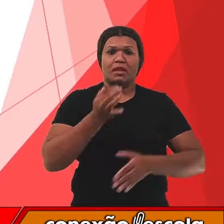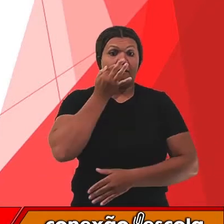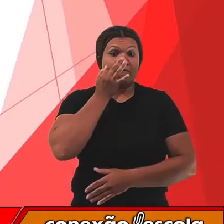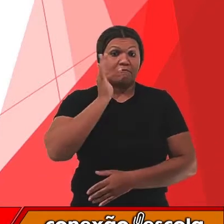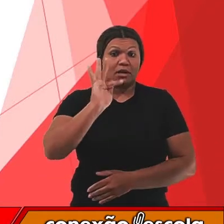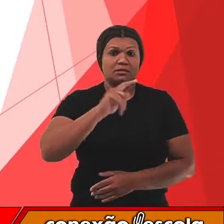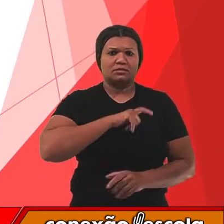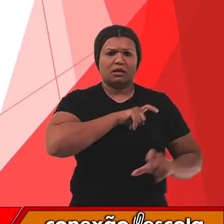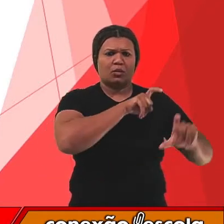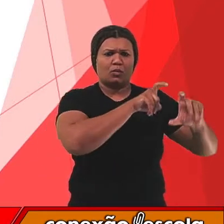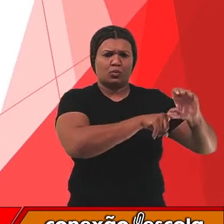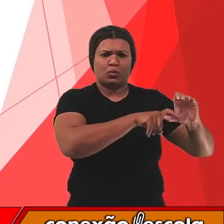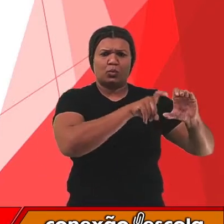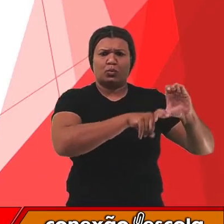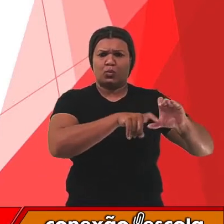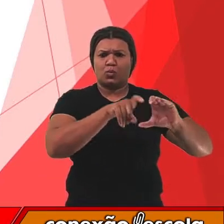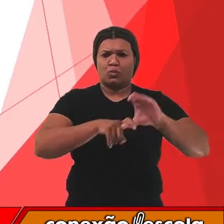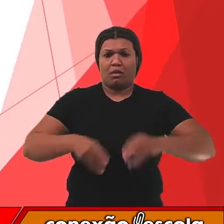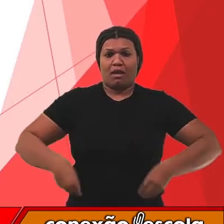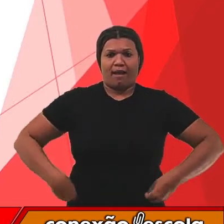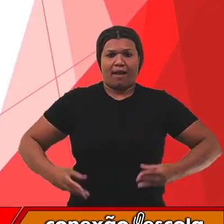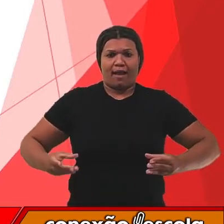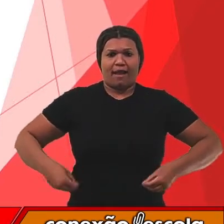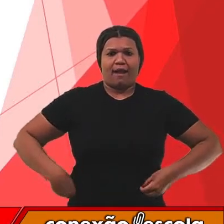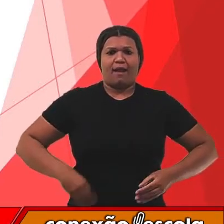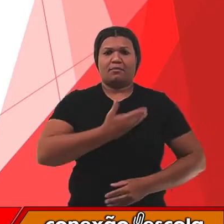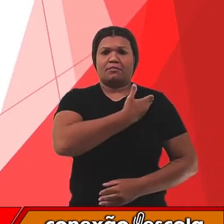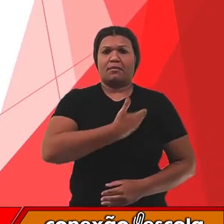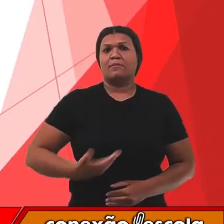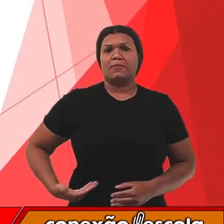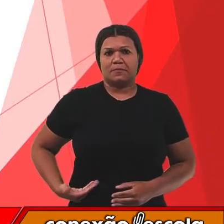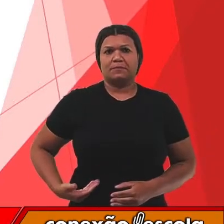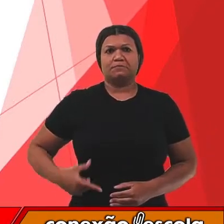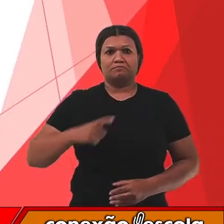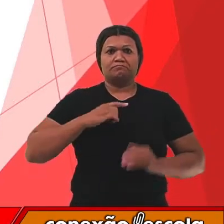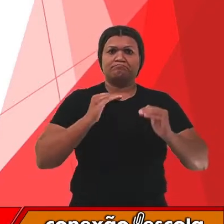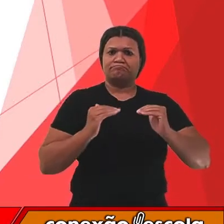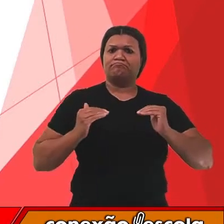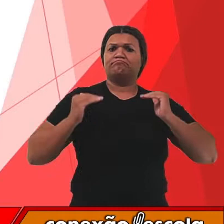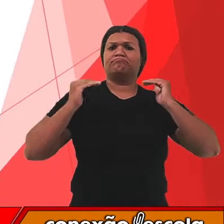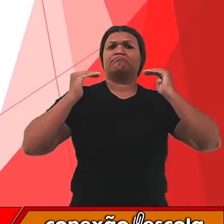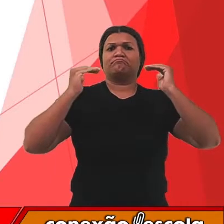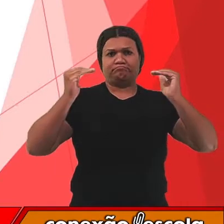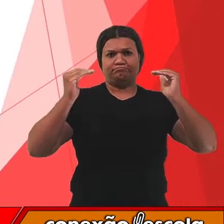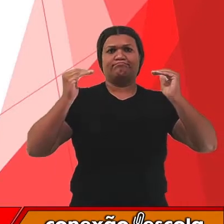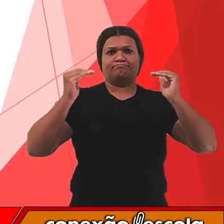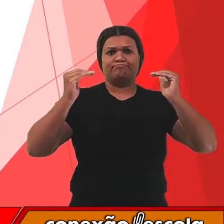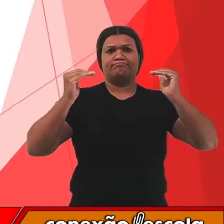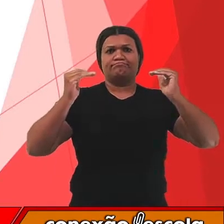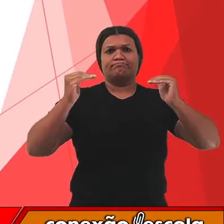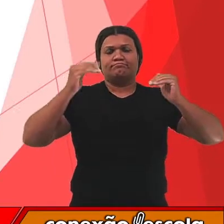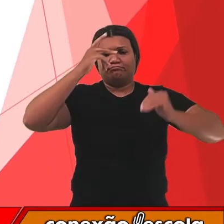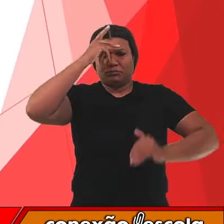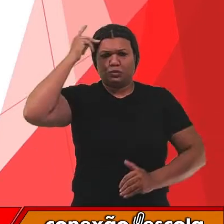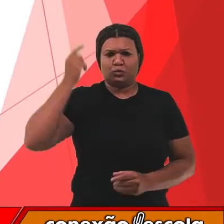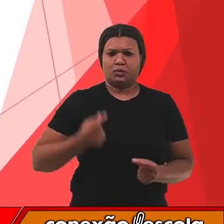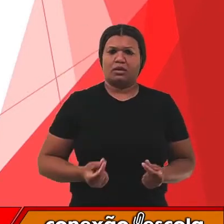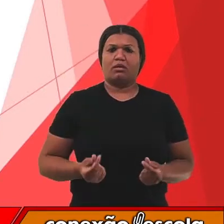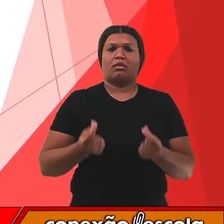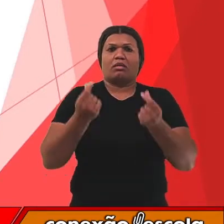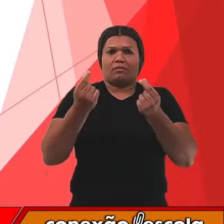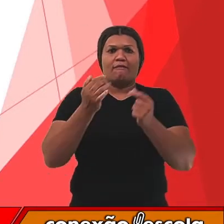endividada. Os gastos públicos para manter o luxo da corte, além da participação da